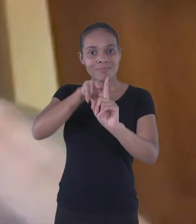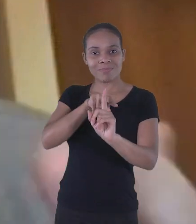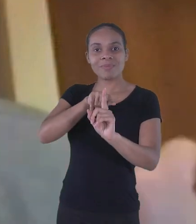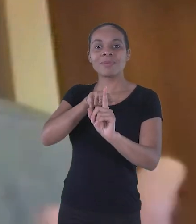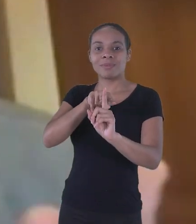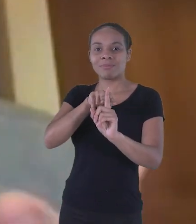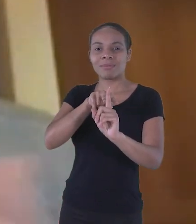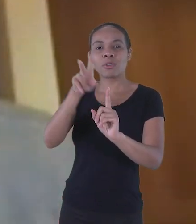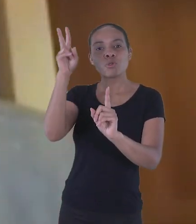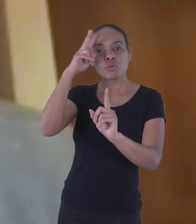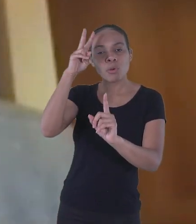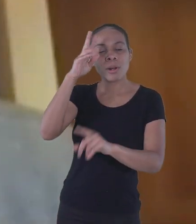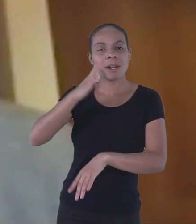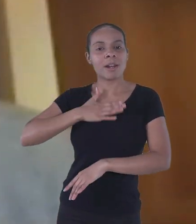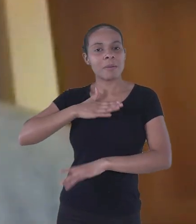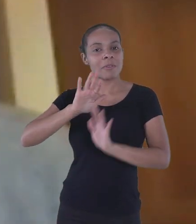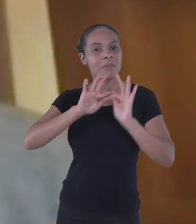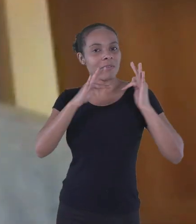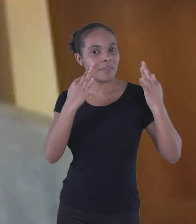da história da família,